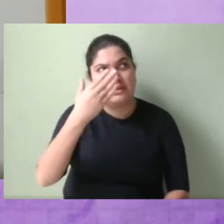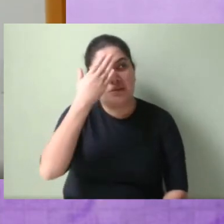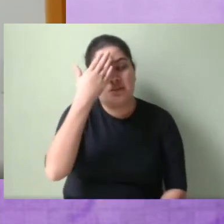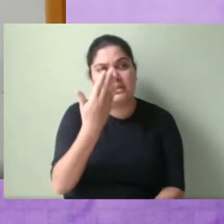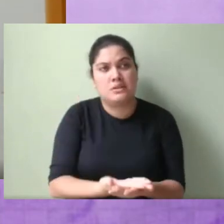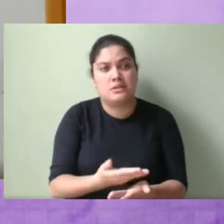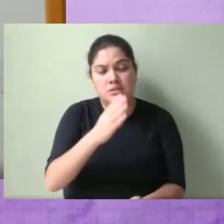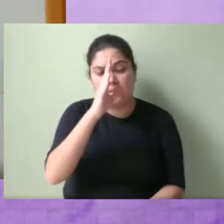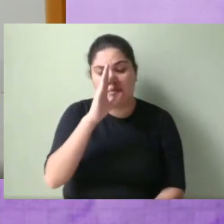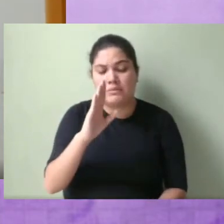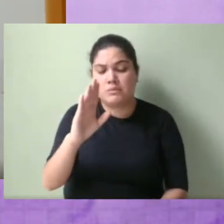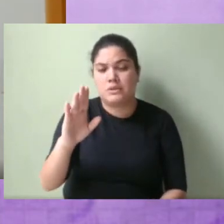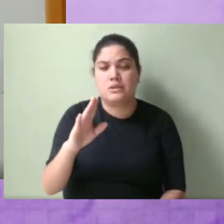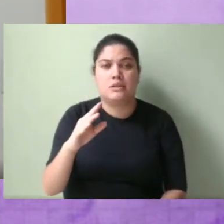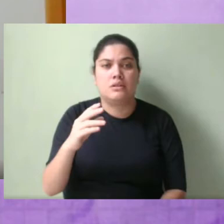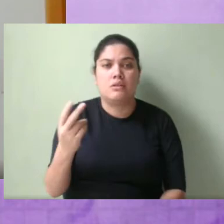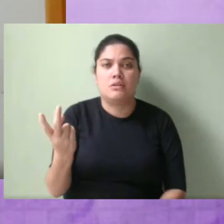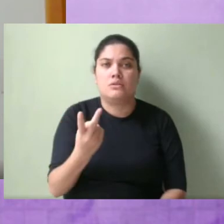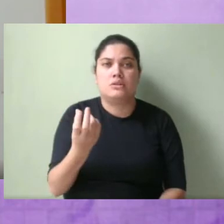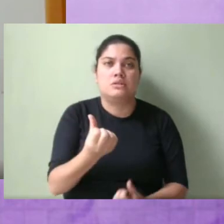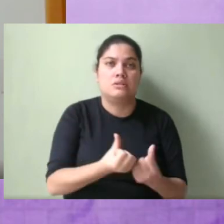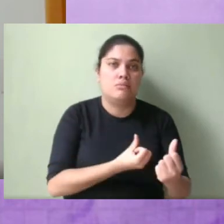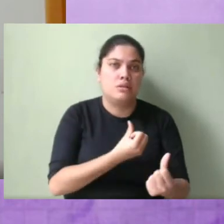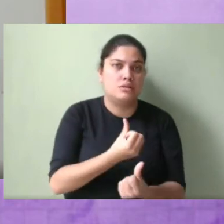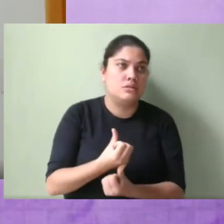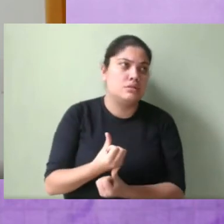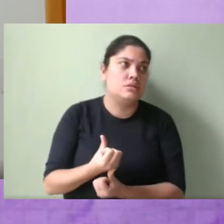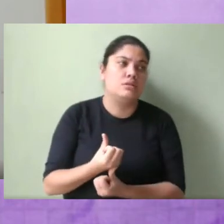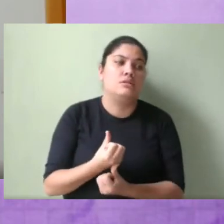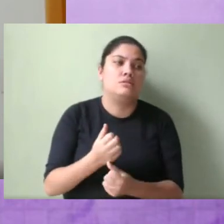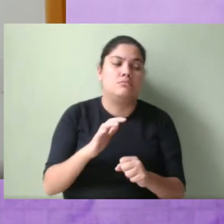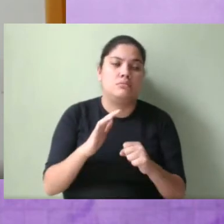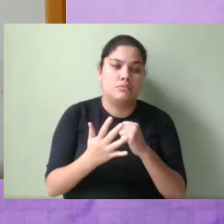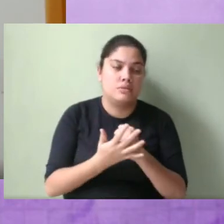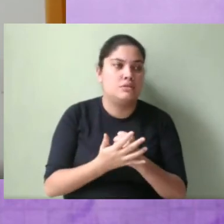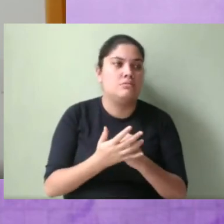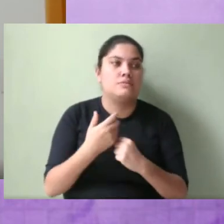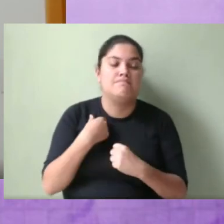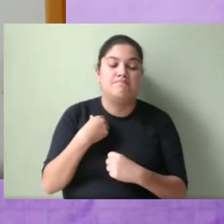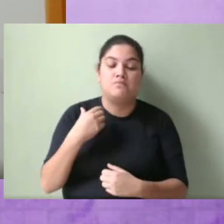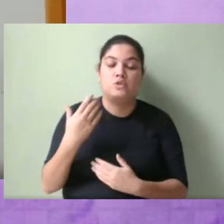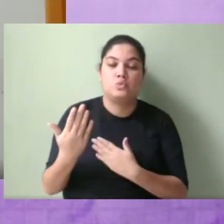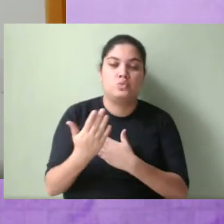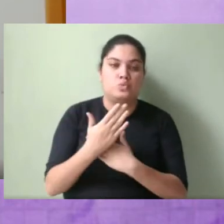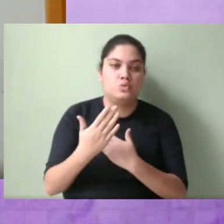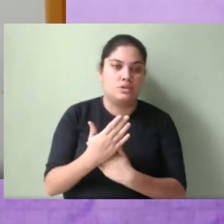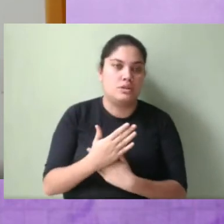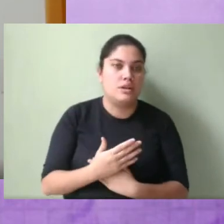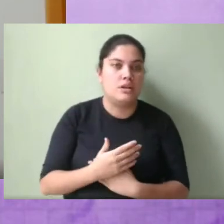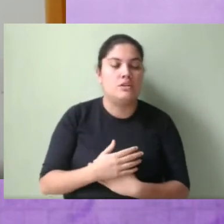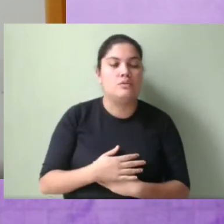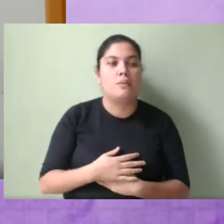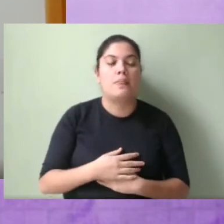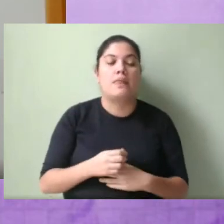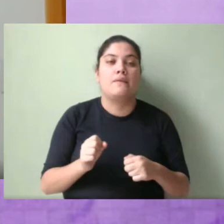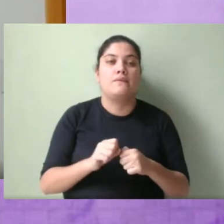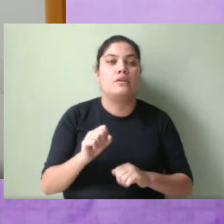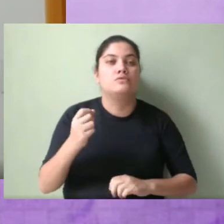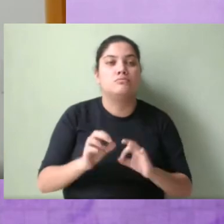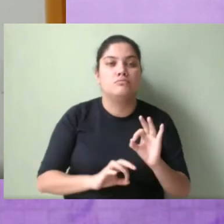ajeitando também, né, dessa forma. Acho que vai servir para tudo essa conversa aqui também, né?